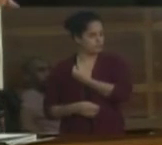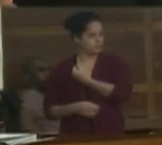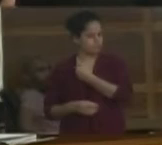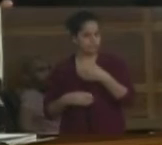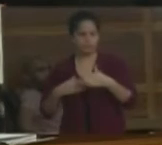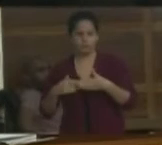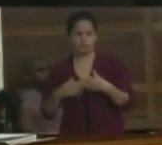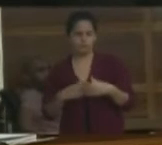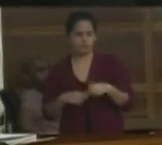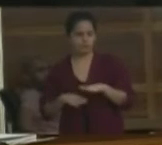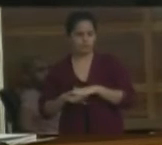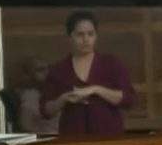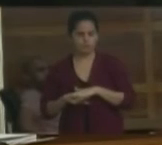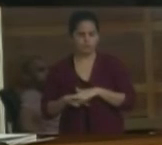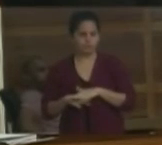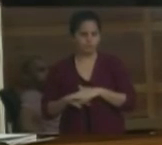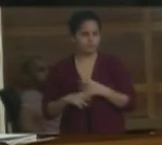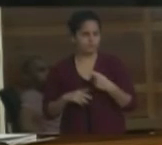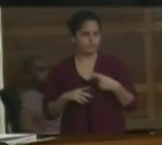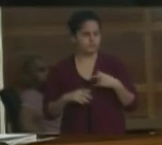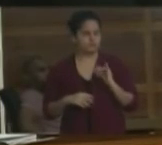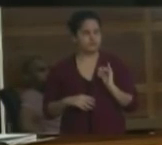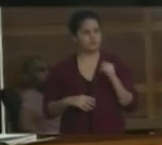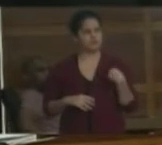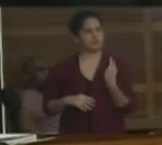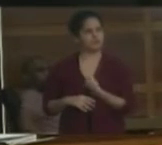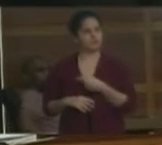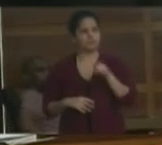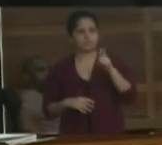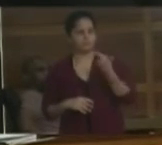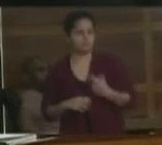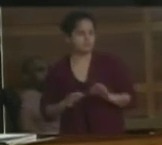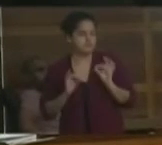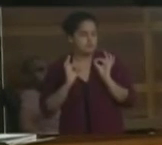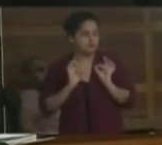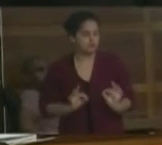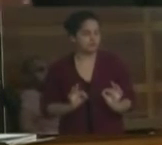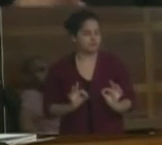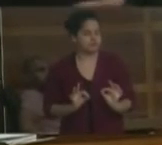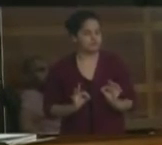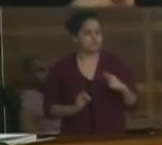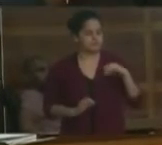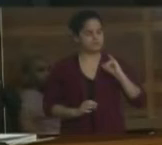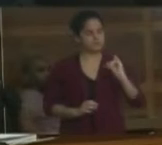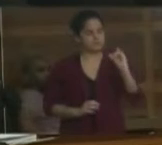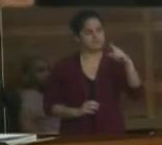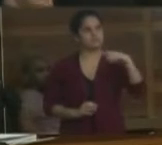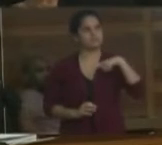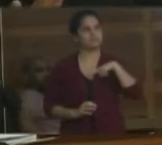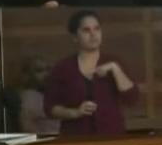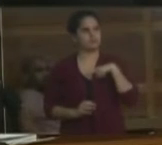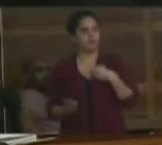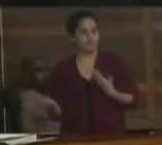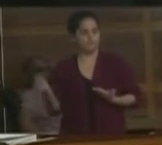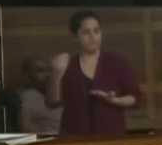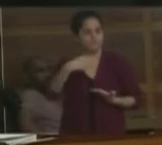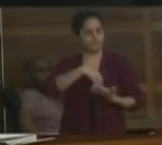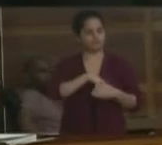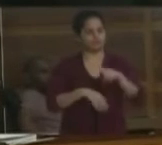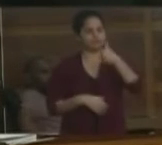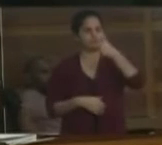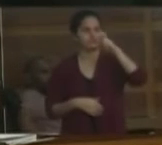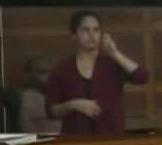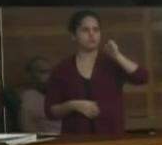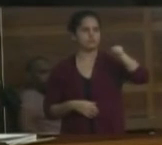presidente enquanto nós não tivermos a certeza se nós vamos realmente ter a volta desses 15